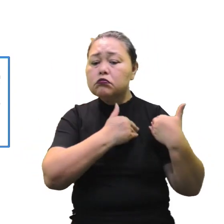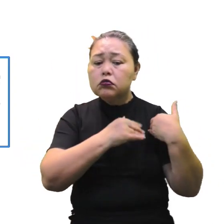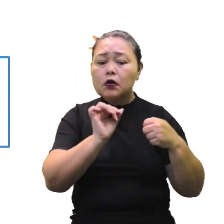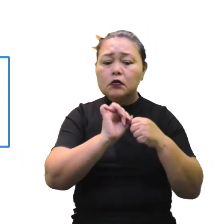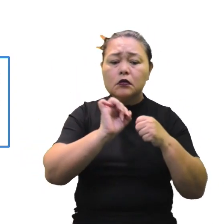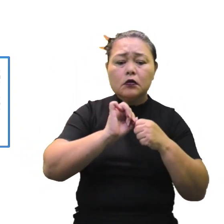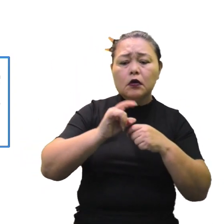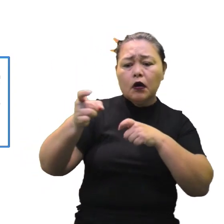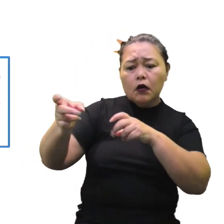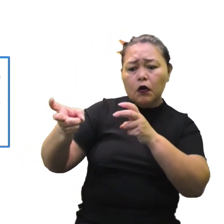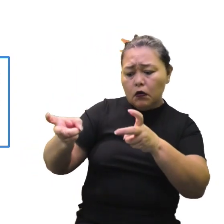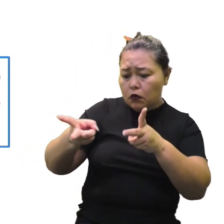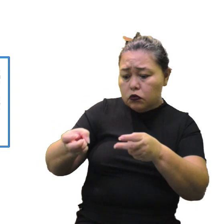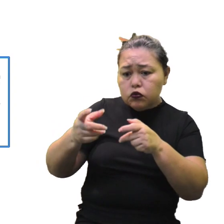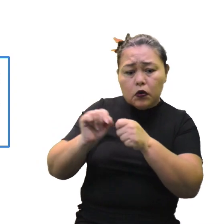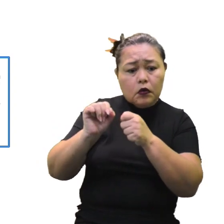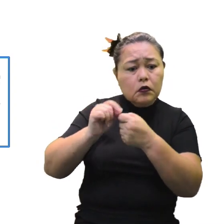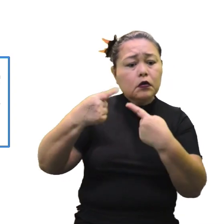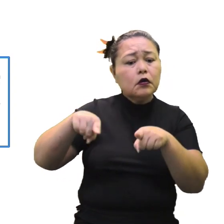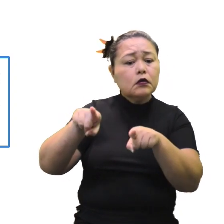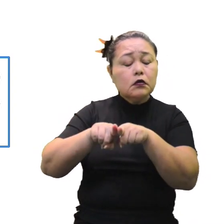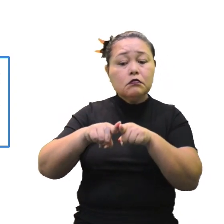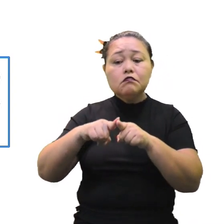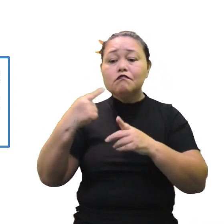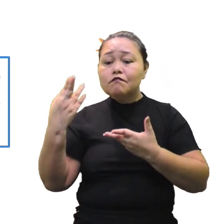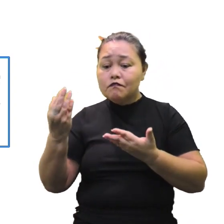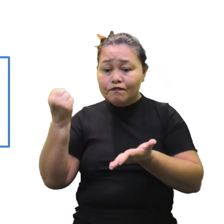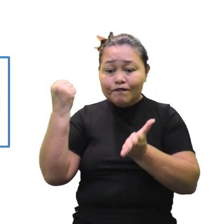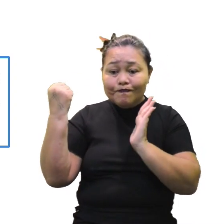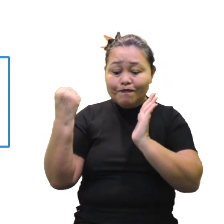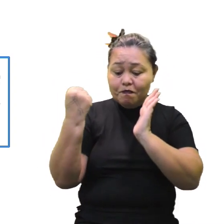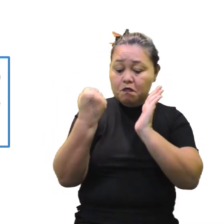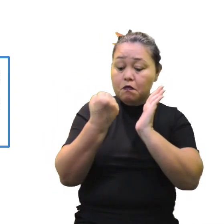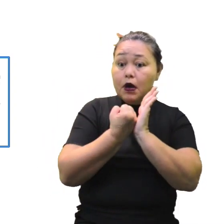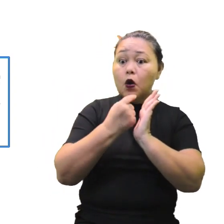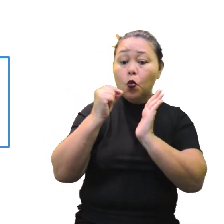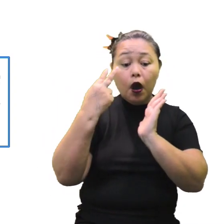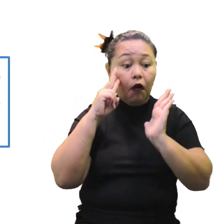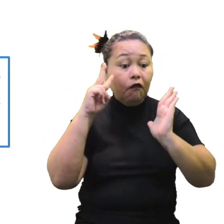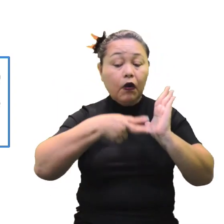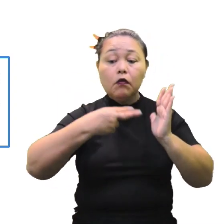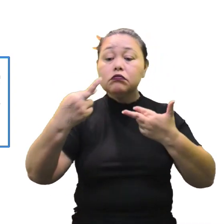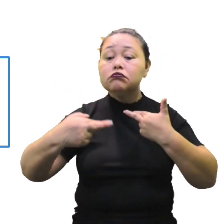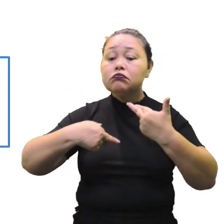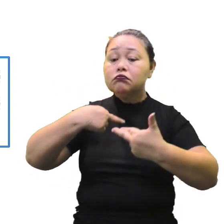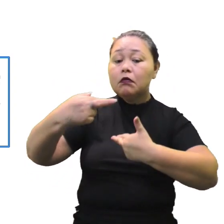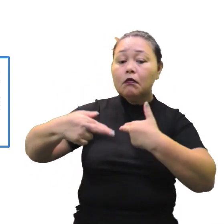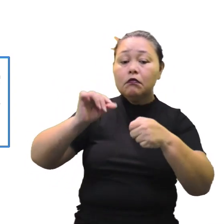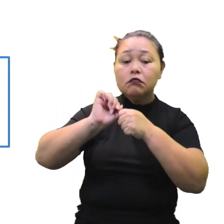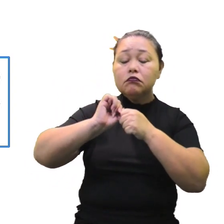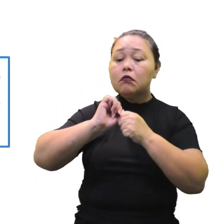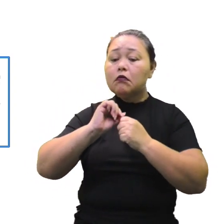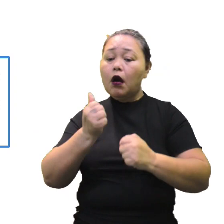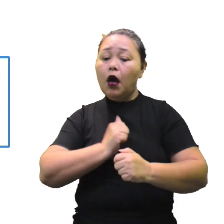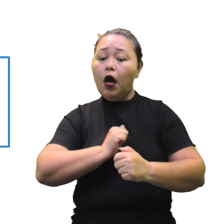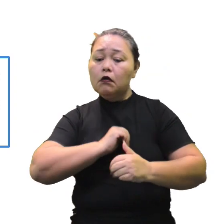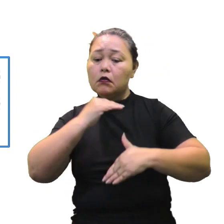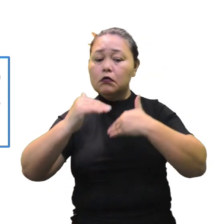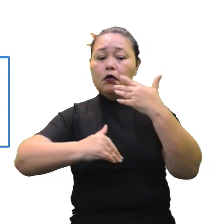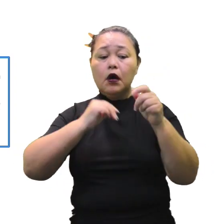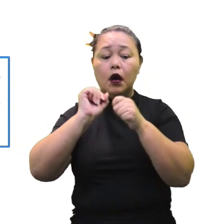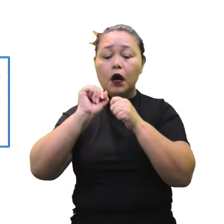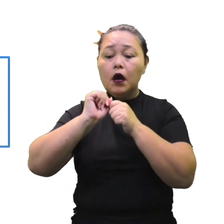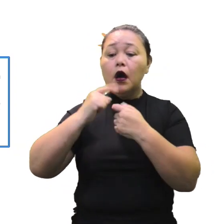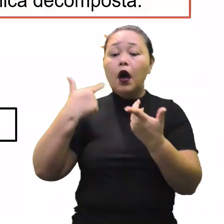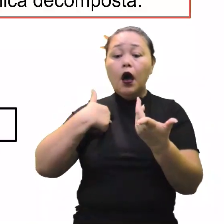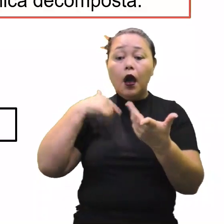relações antropocêntricas de dominação do ser humano sobre a natureza. Ou seja, o ser humano, do desenvolvimento, ele pega o que é